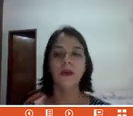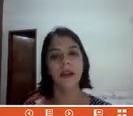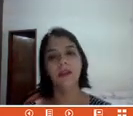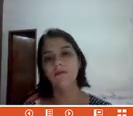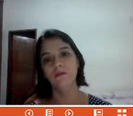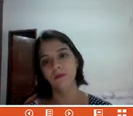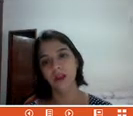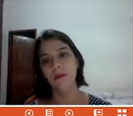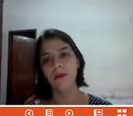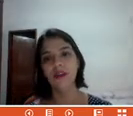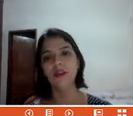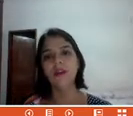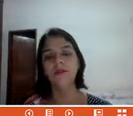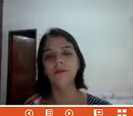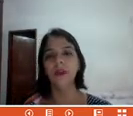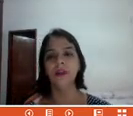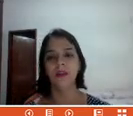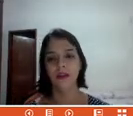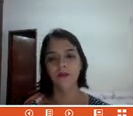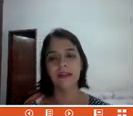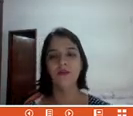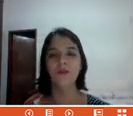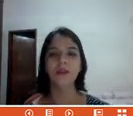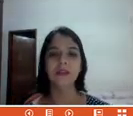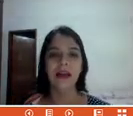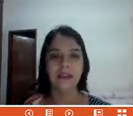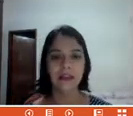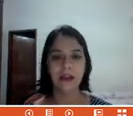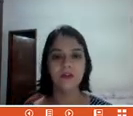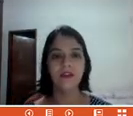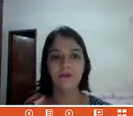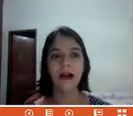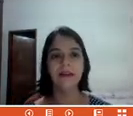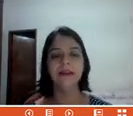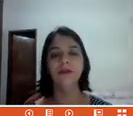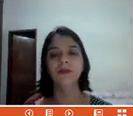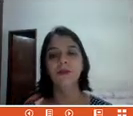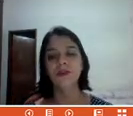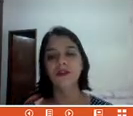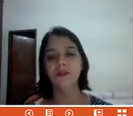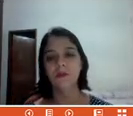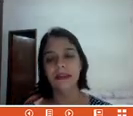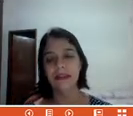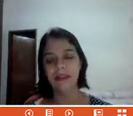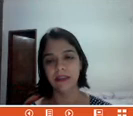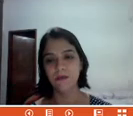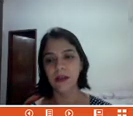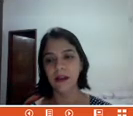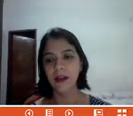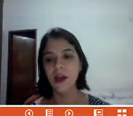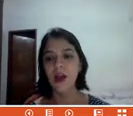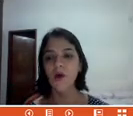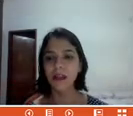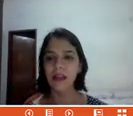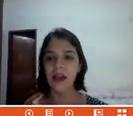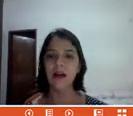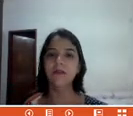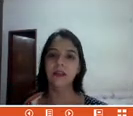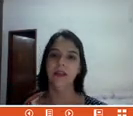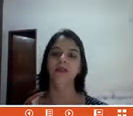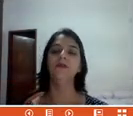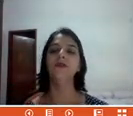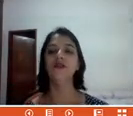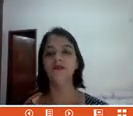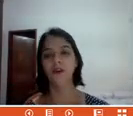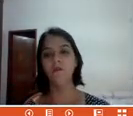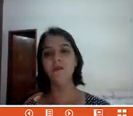outros, porém, de repente não. Então vai ser a oportunidade de estarmos trabalhando hoje mais essa disciplina. O ideal